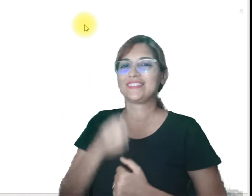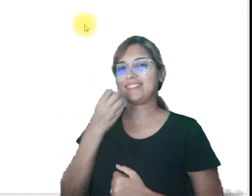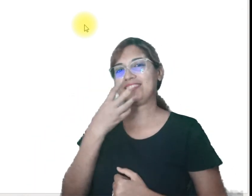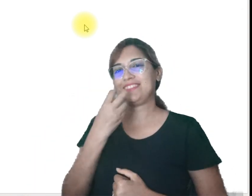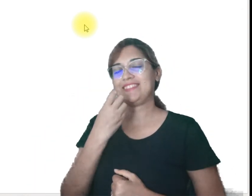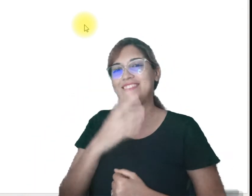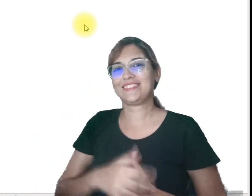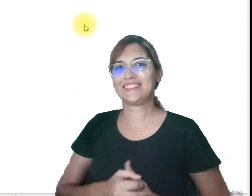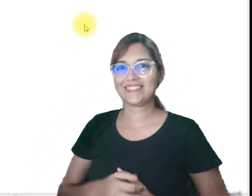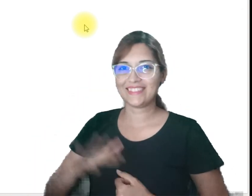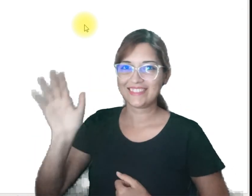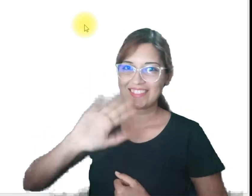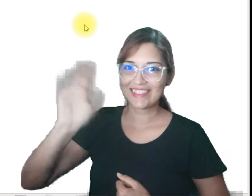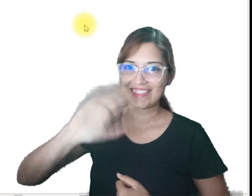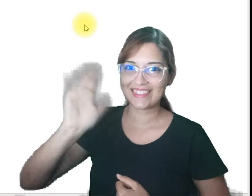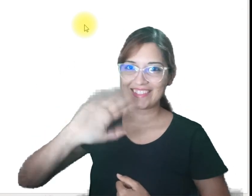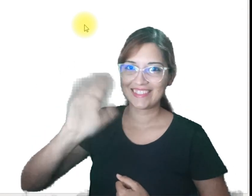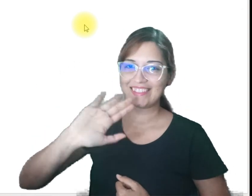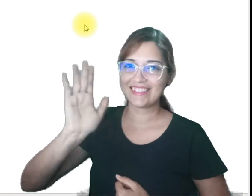Tchau!